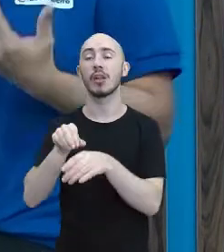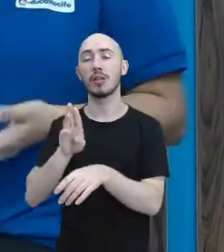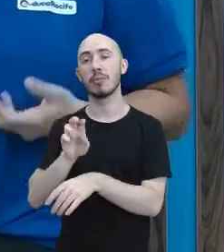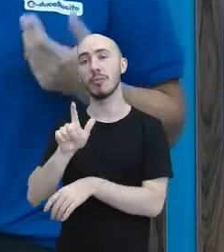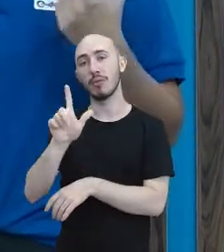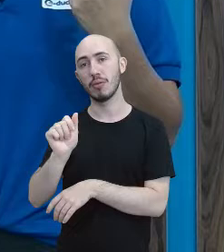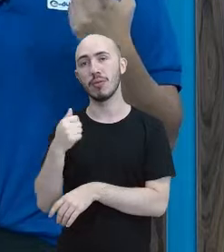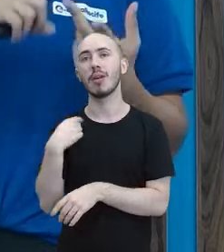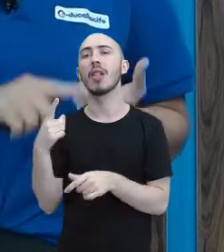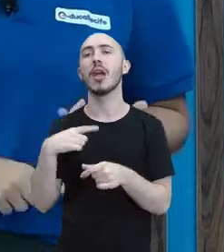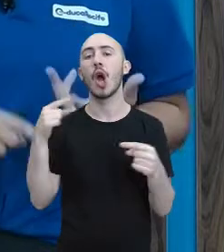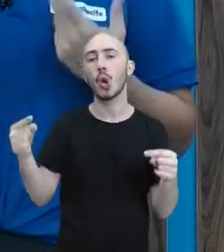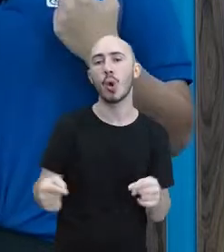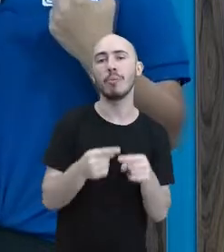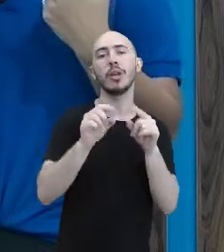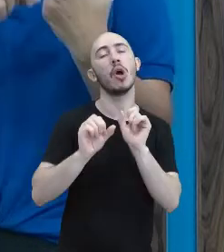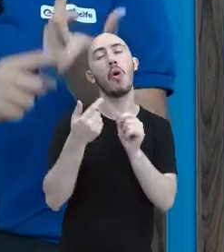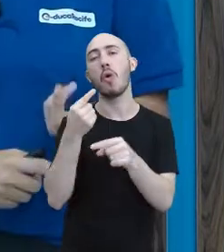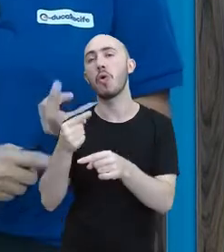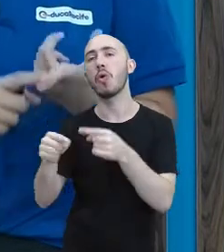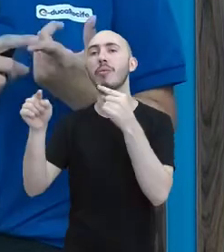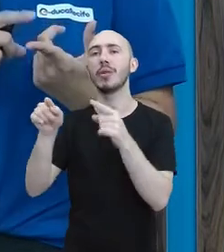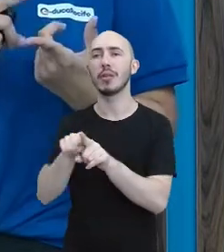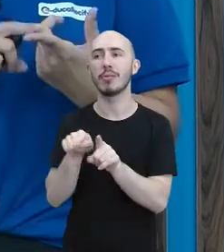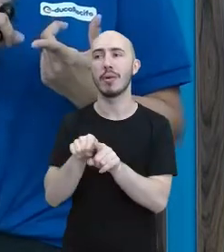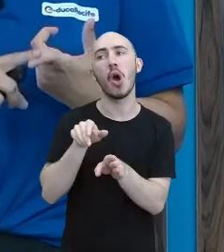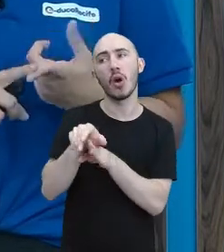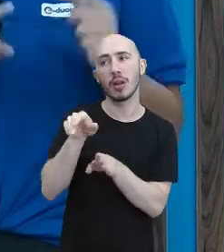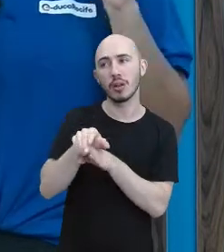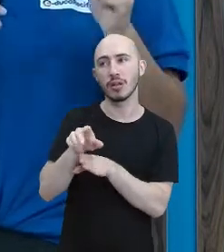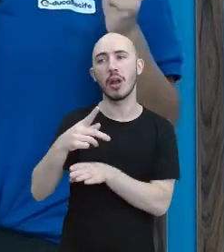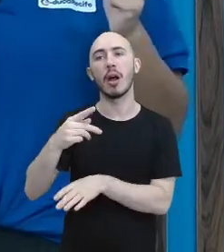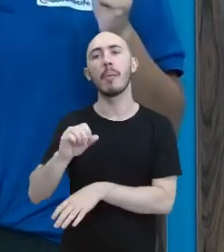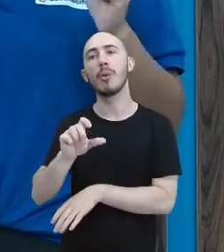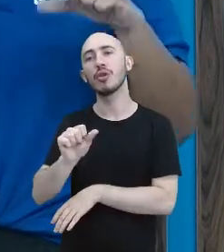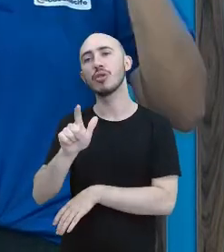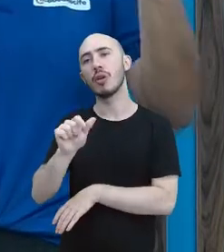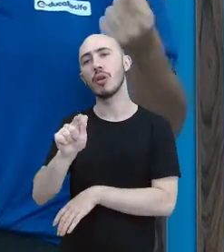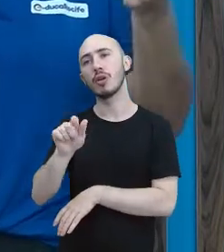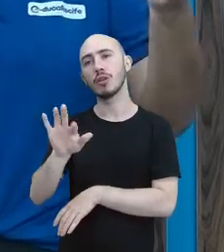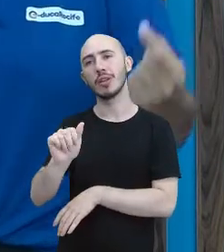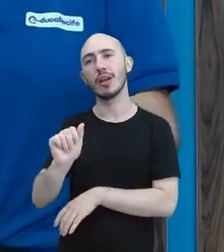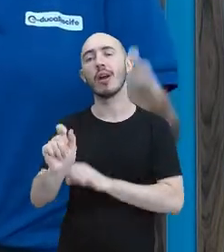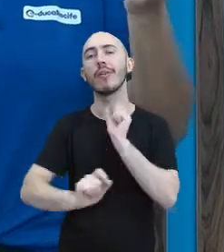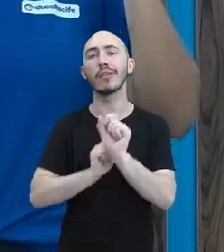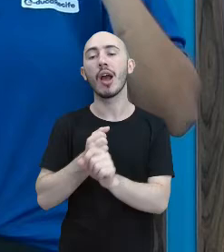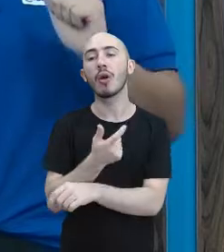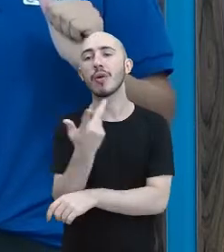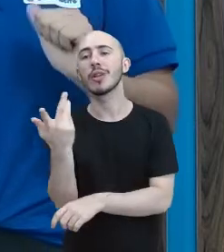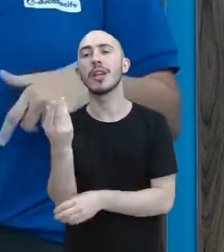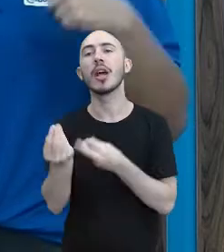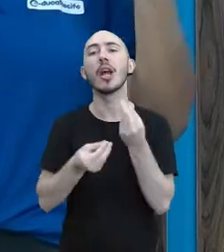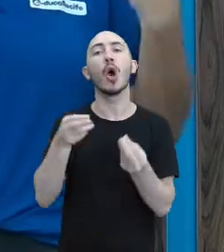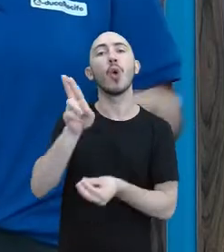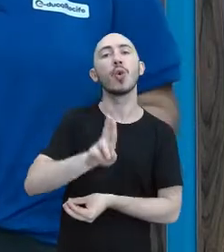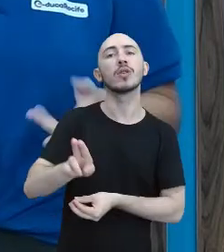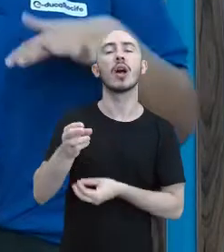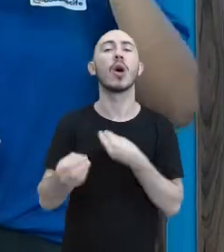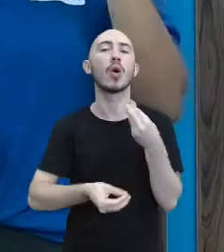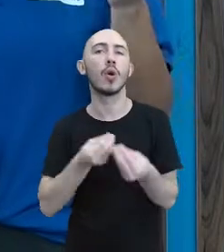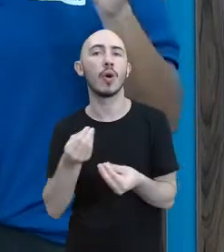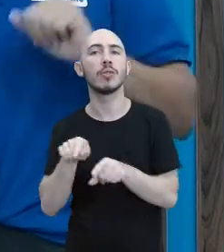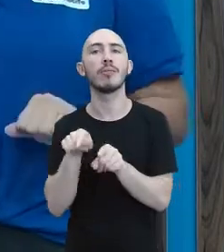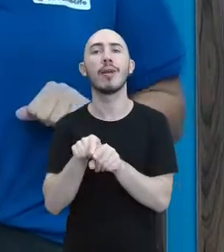indicações, contraindicações, apresentação, posologia, que é o modo, a quantidade e o modo de uso, o